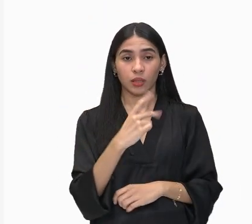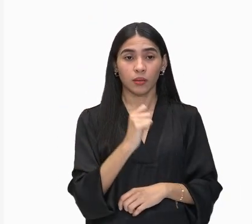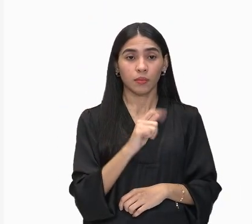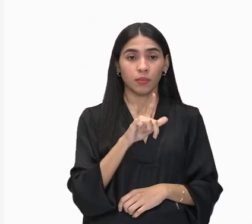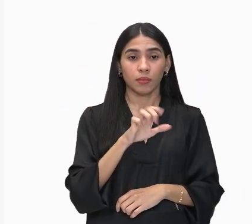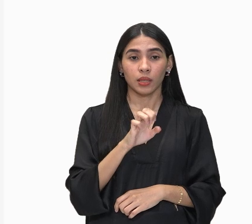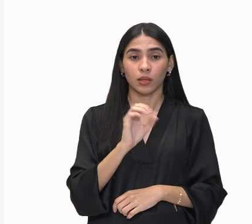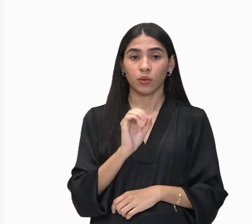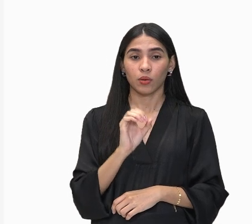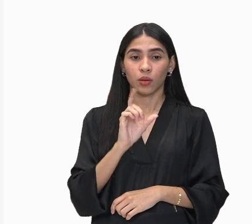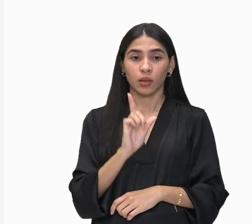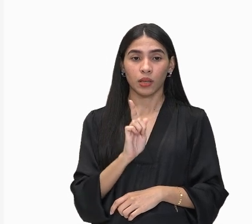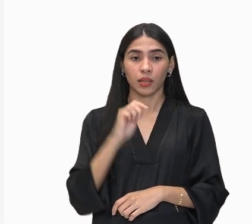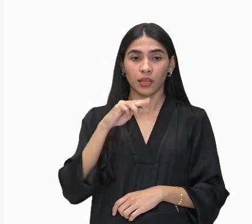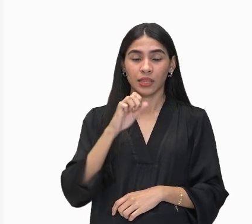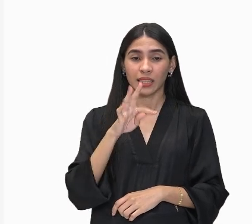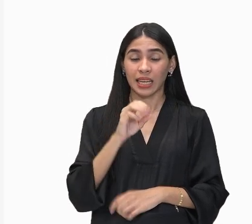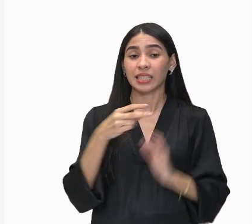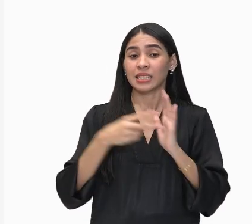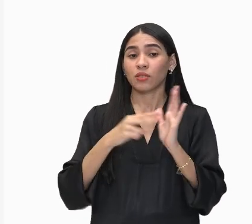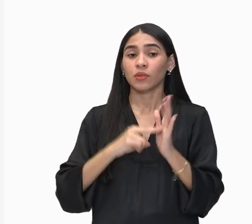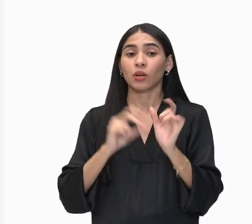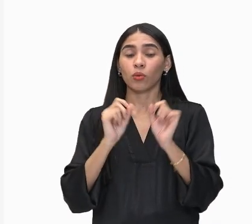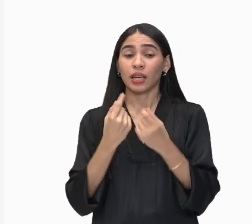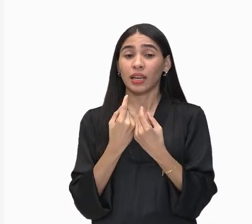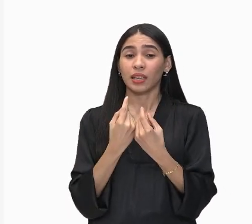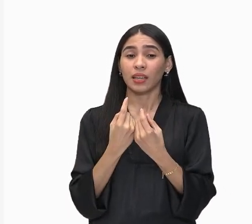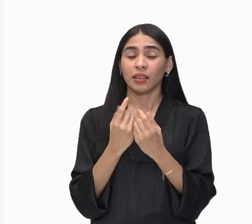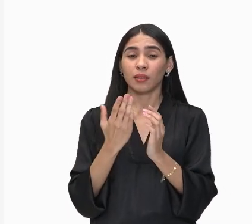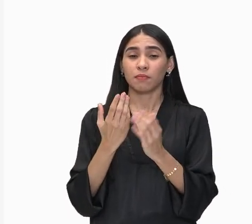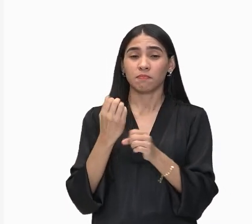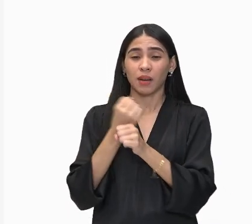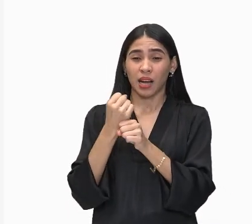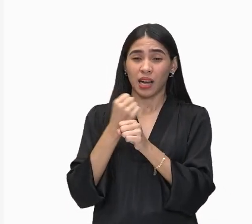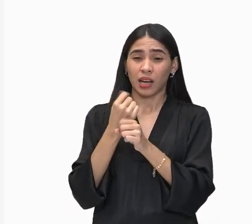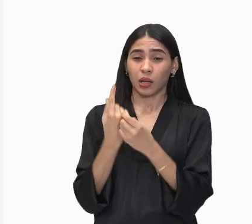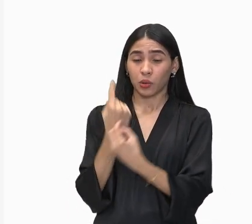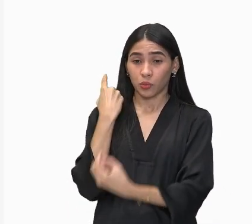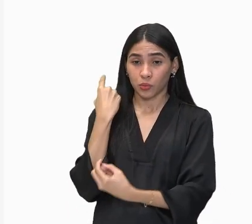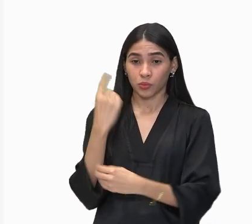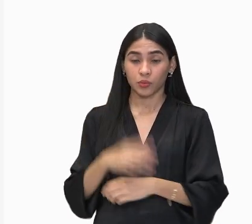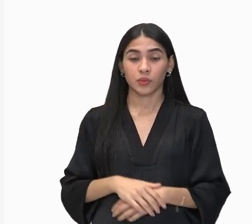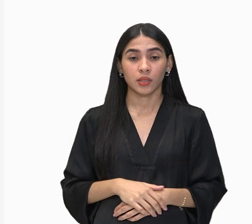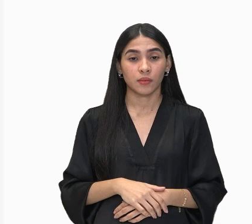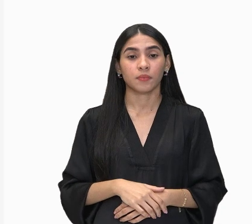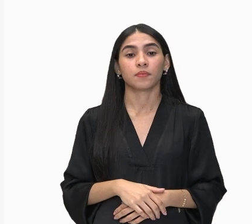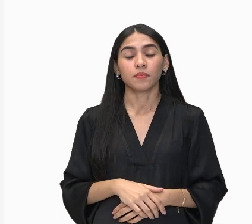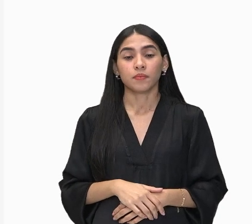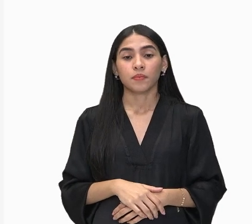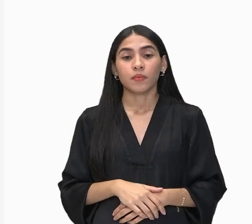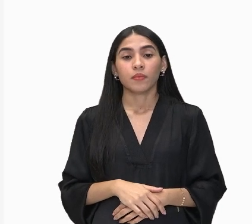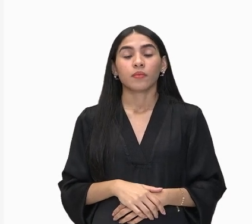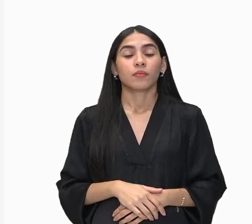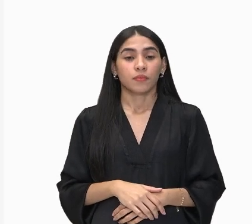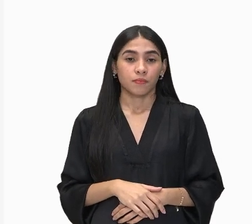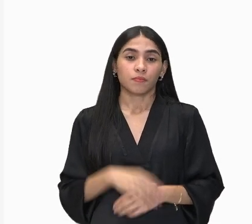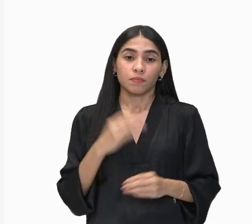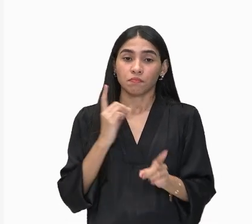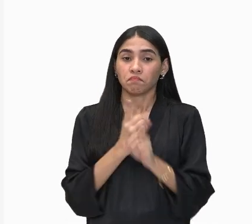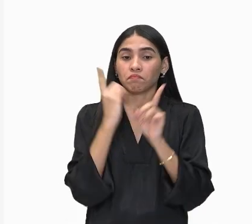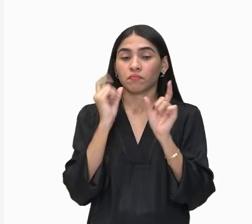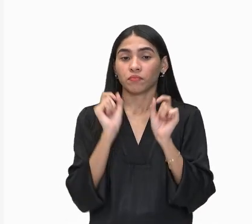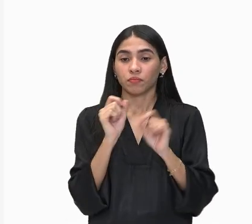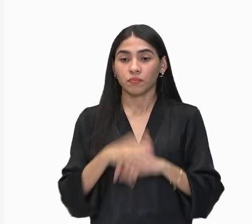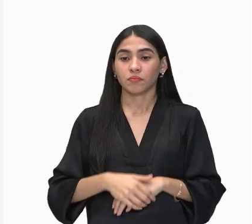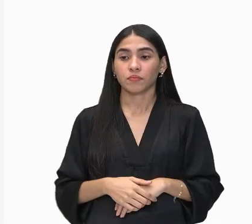remonta antigo, quer dizer que existem vestígios e fósseis que indicam, né, que